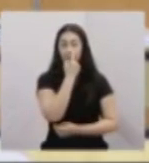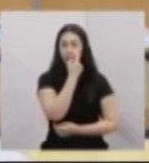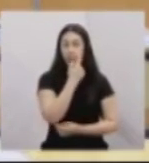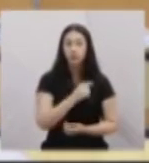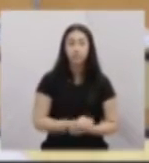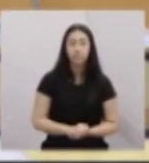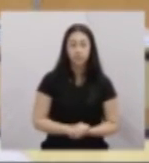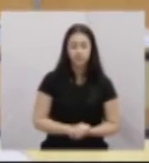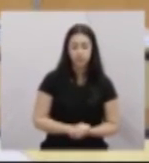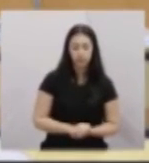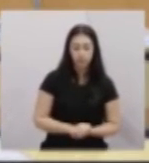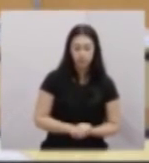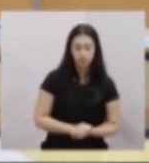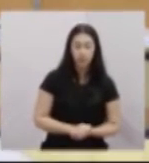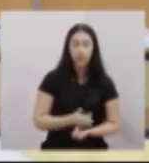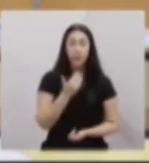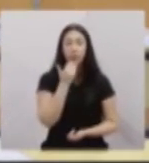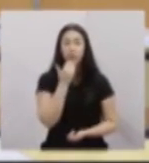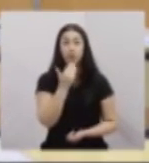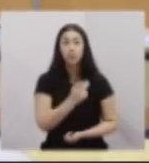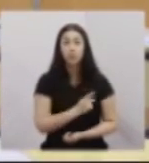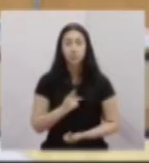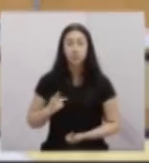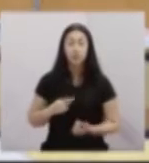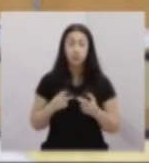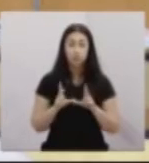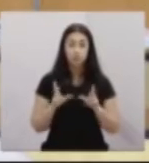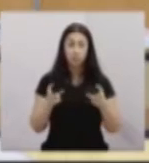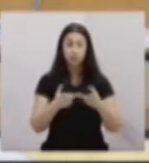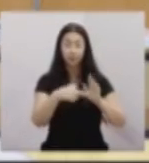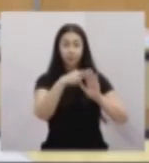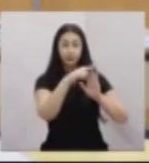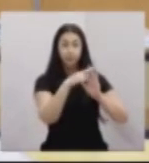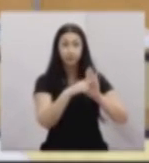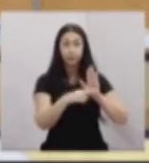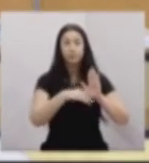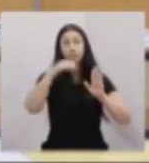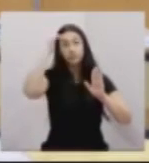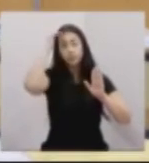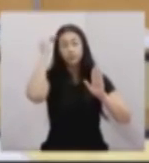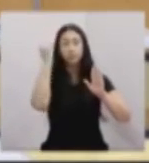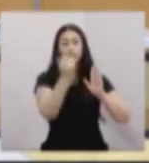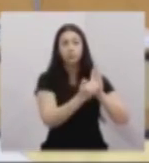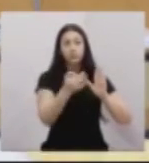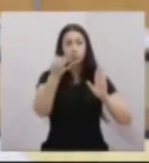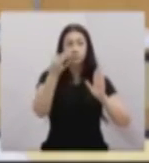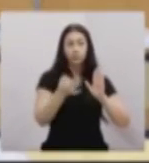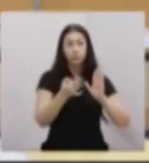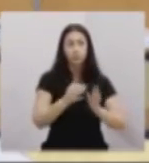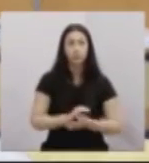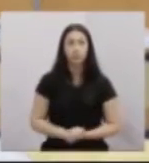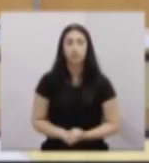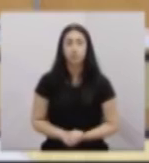Requeremos ao excelentíssimo senhor presidente dessa casa, ouvida e aprovada pelo egrégio plenário, cumpridas